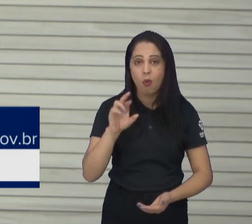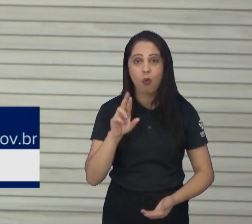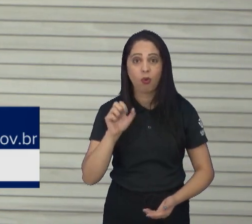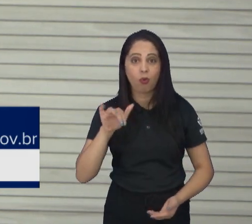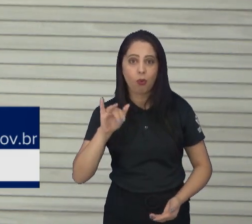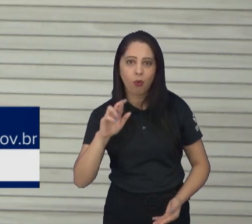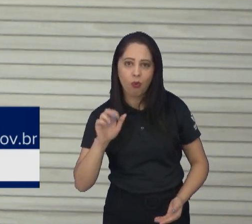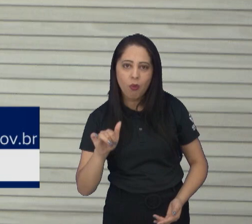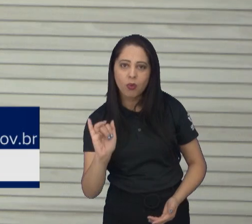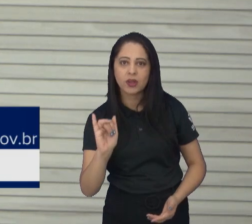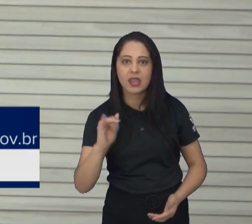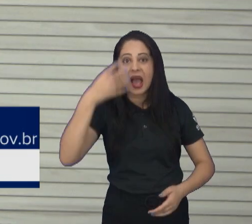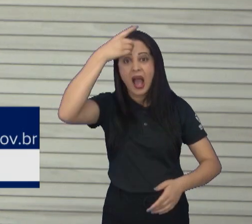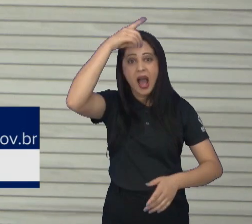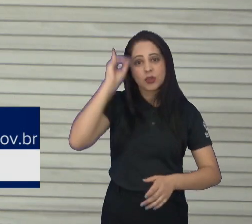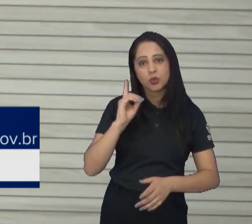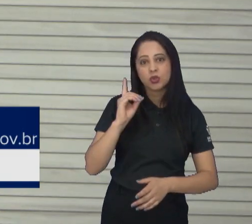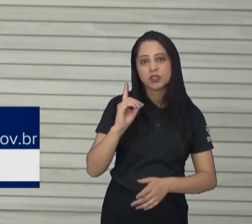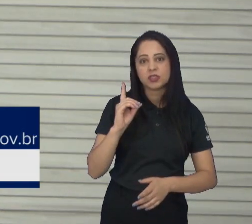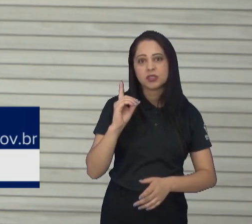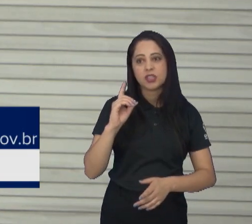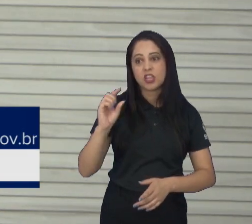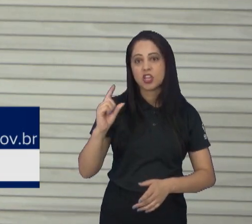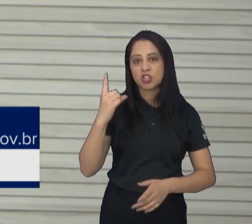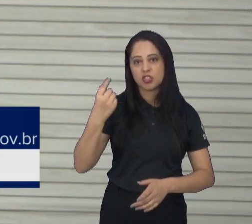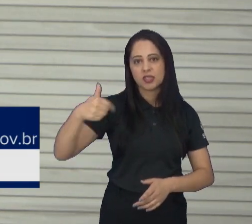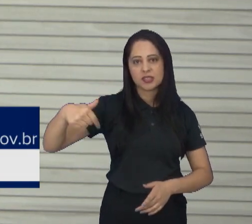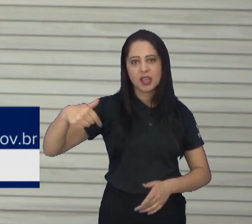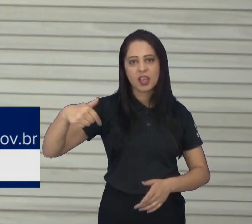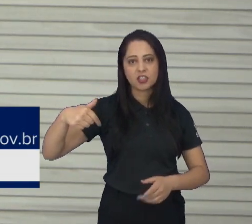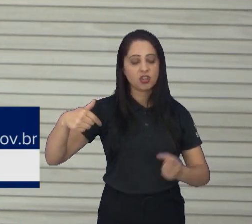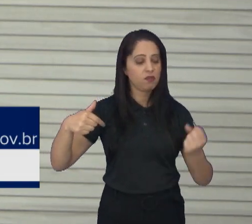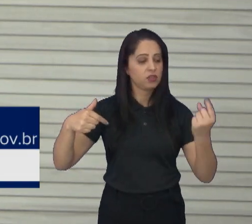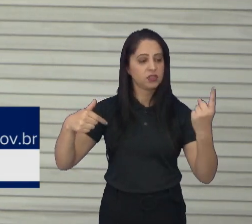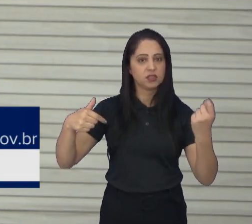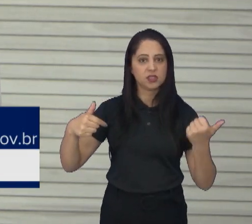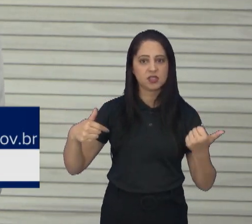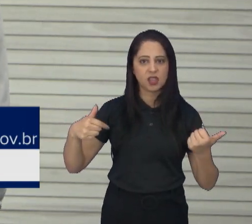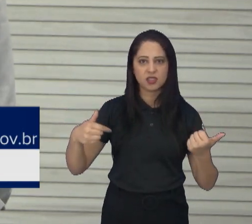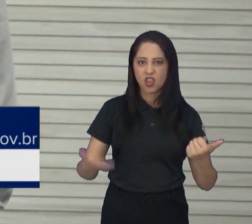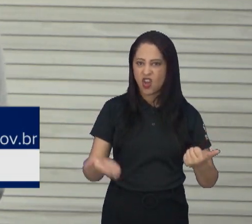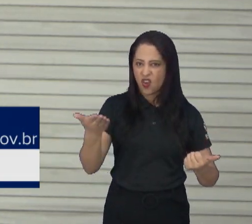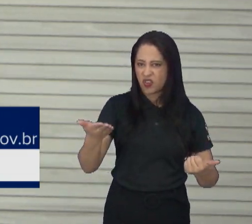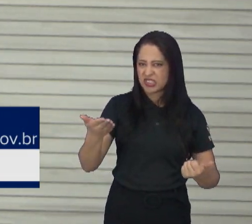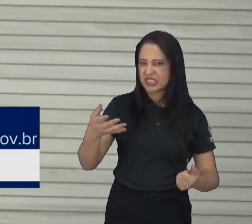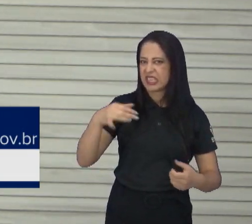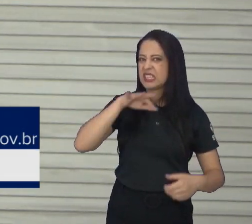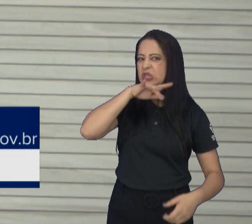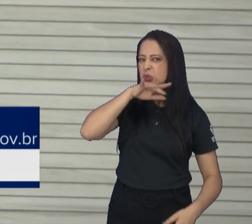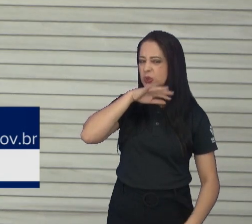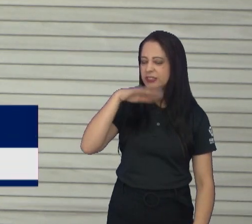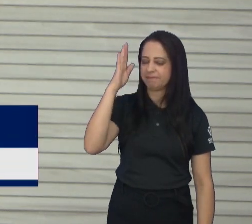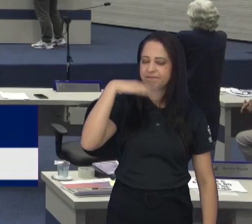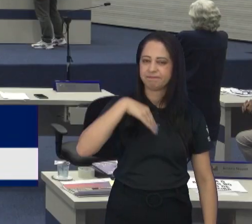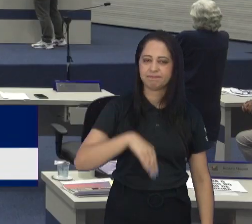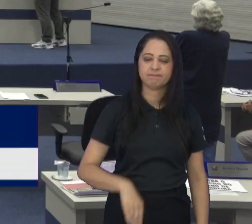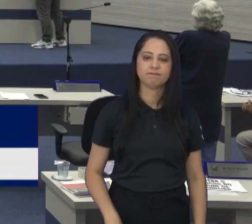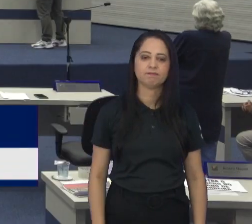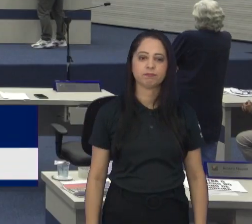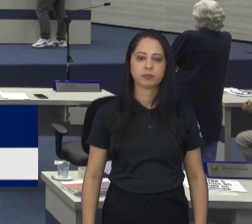a Dulce foi 17-16 e o Carlinho com 15. Prefeito, o senhor está mal, reizinho.